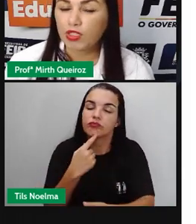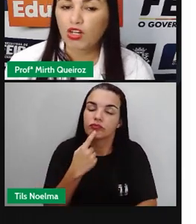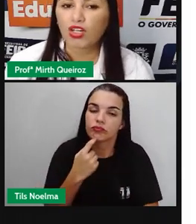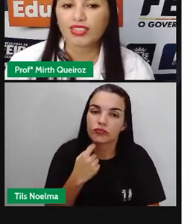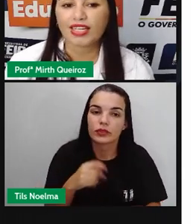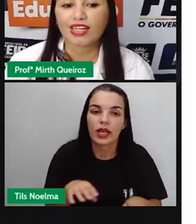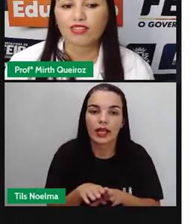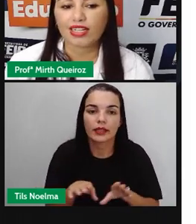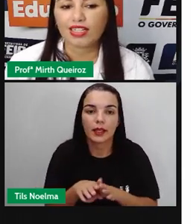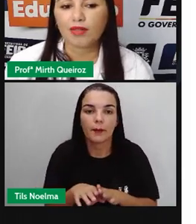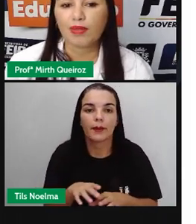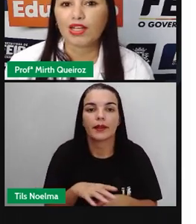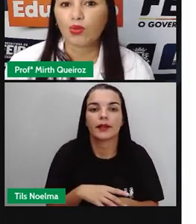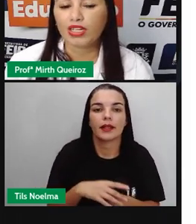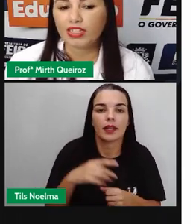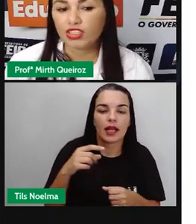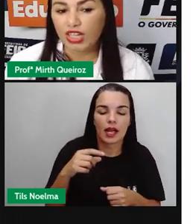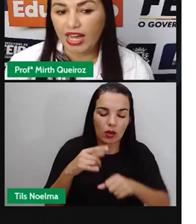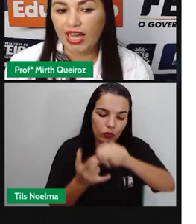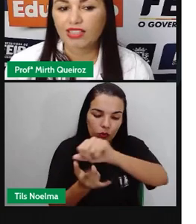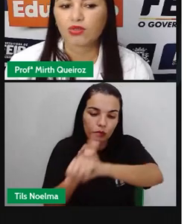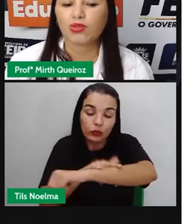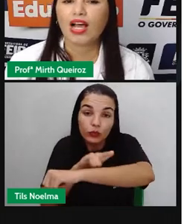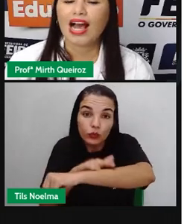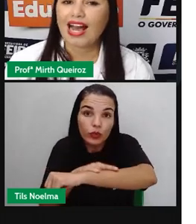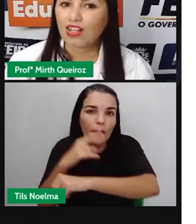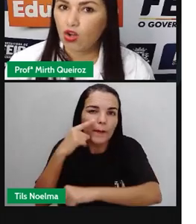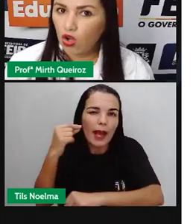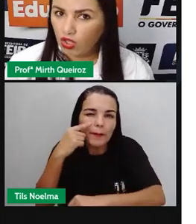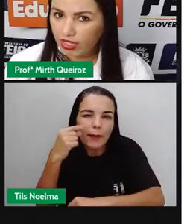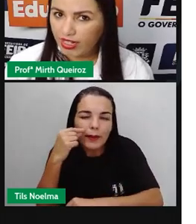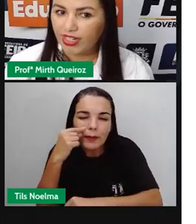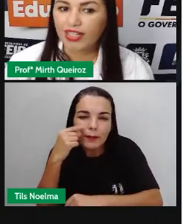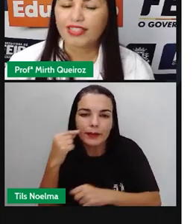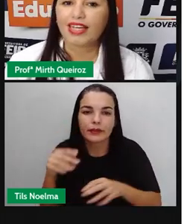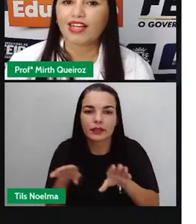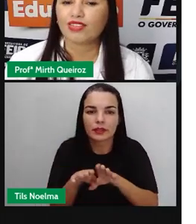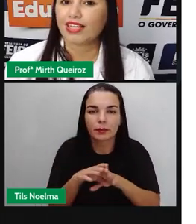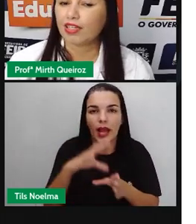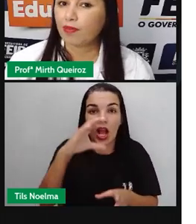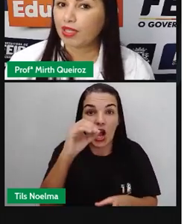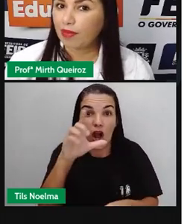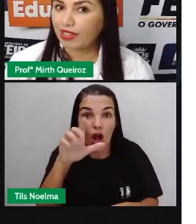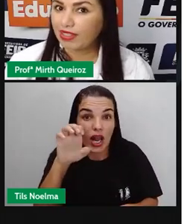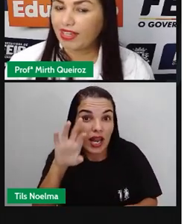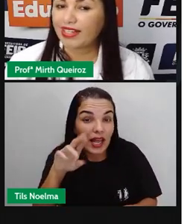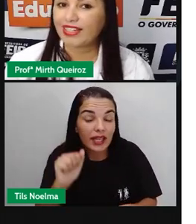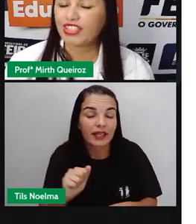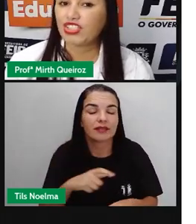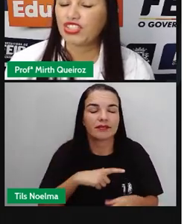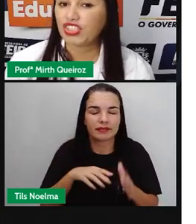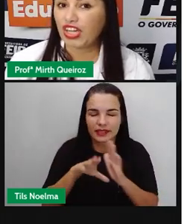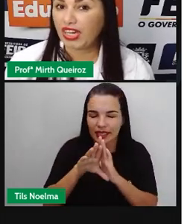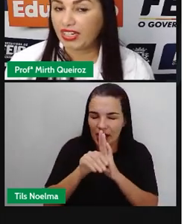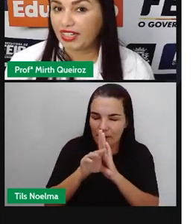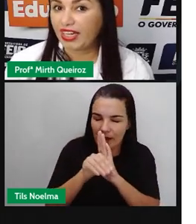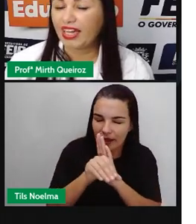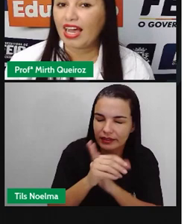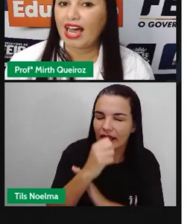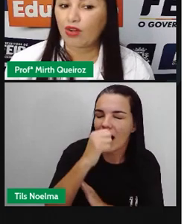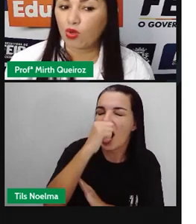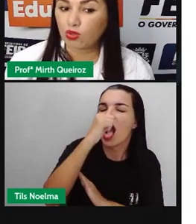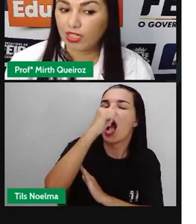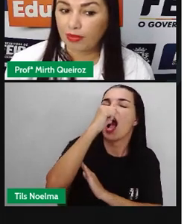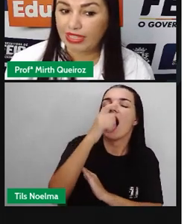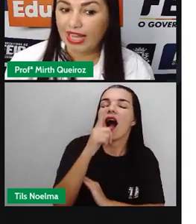e vai tospirose que é causada aí pela urina de Rato a cólera que é causada pela bactéria que a gente ingere